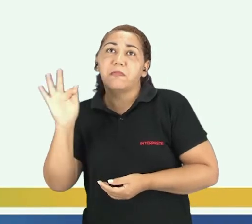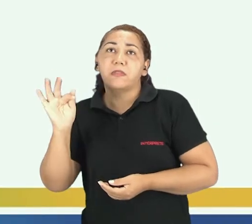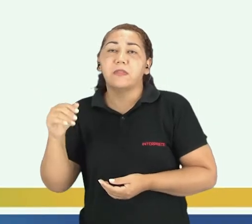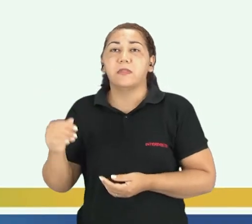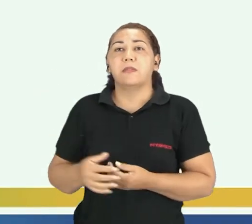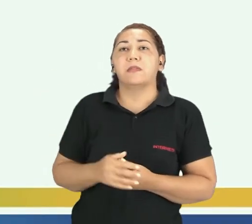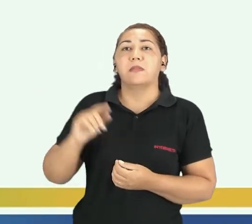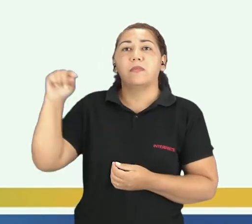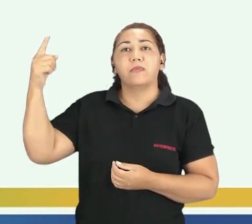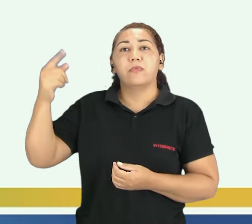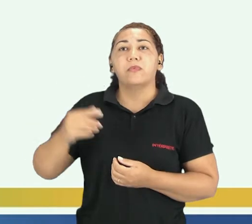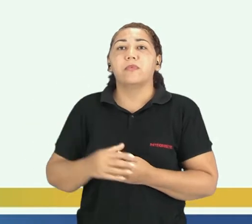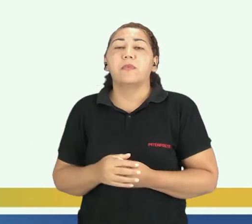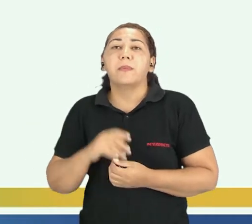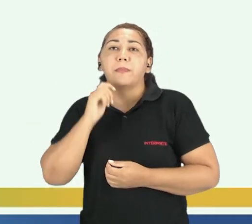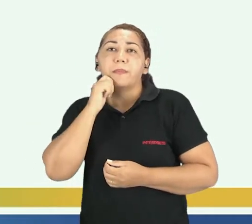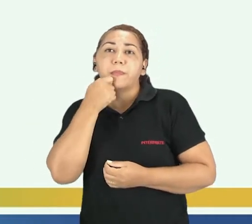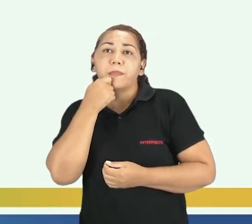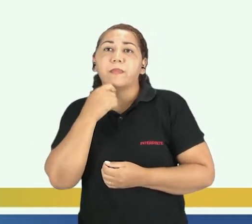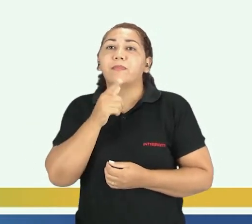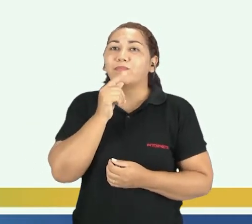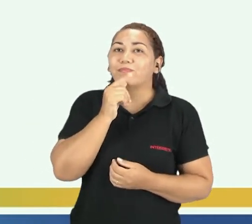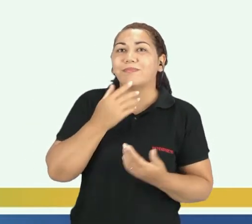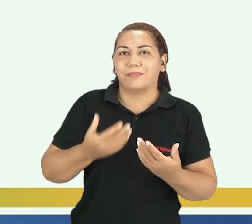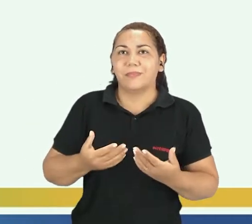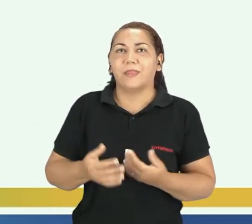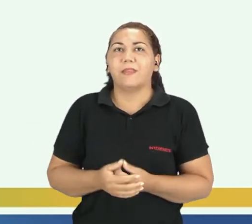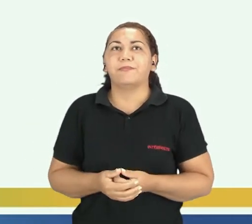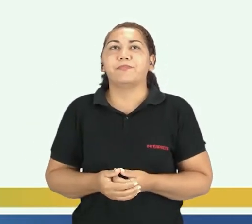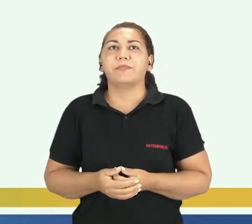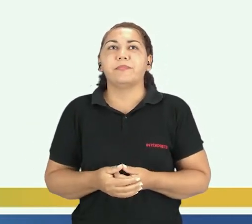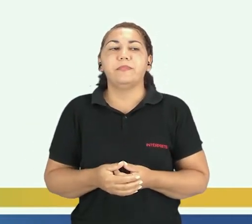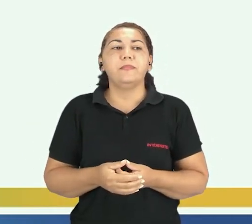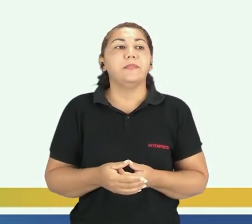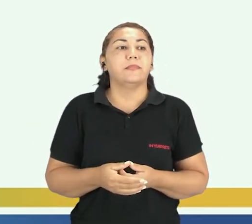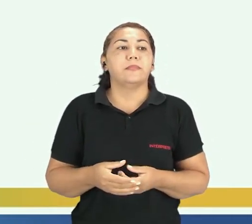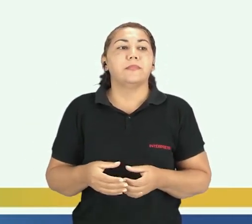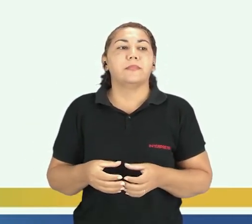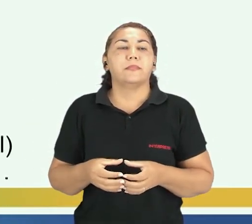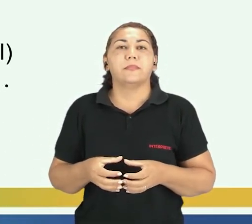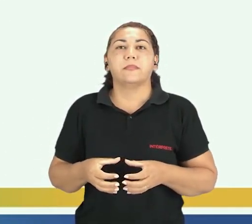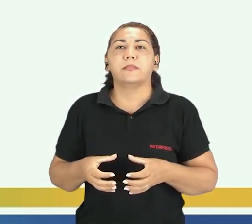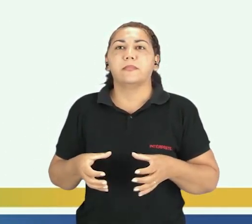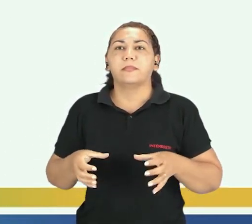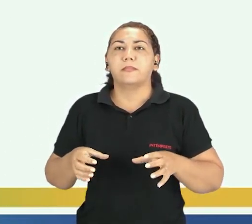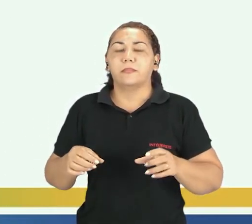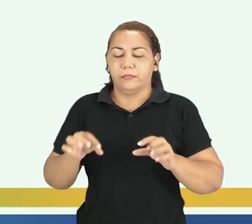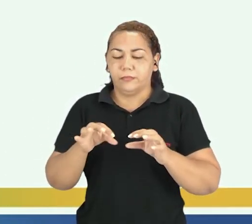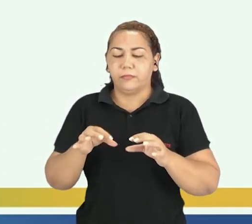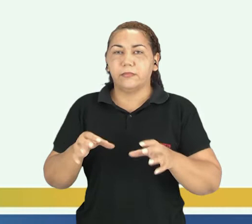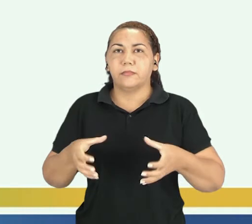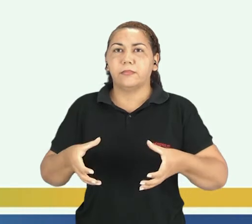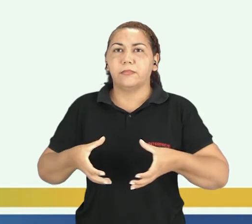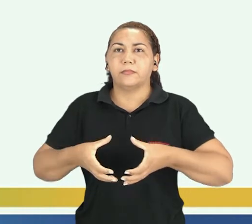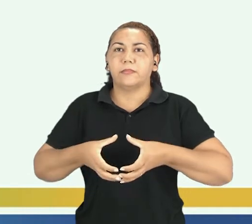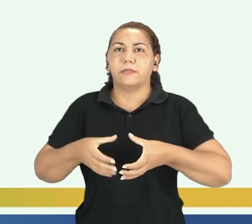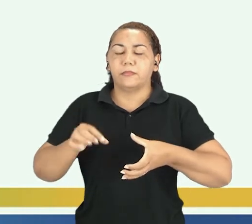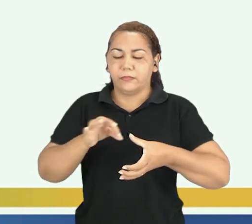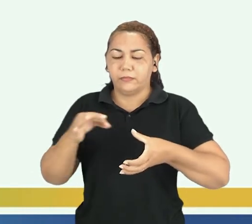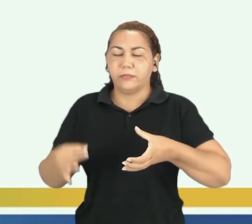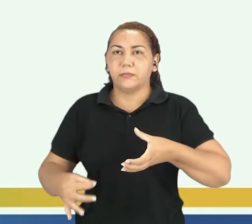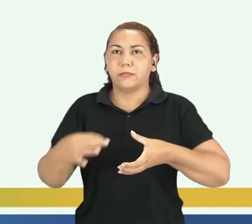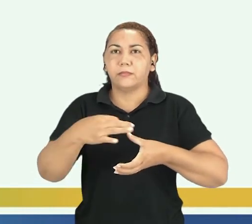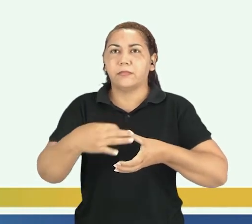ó. Tem aí a abóbora, também que pode ser conhecida como